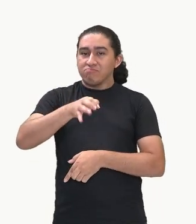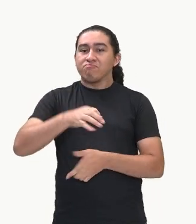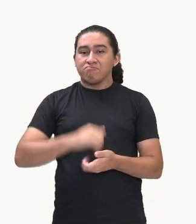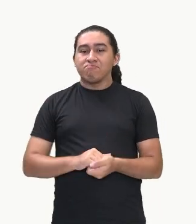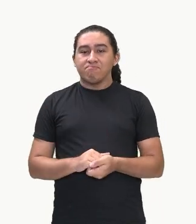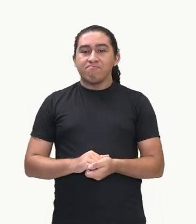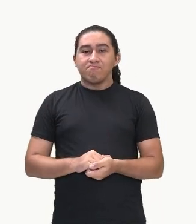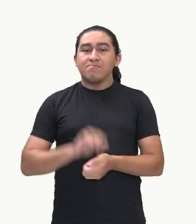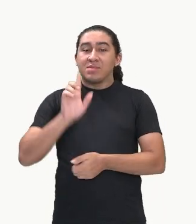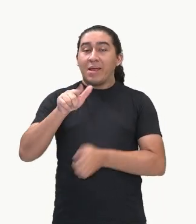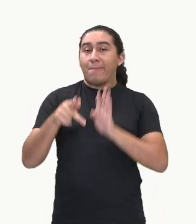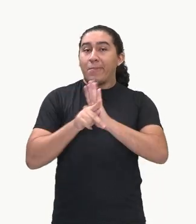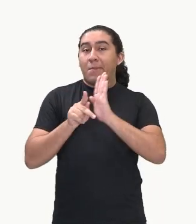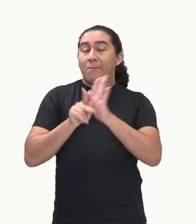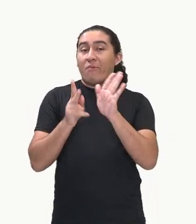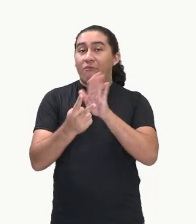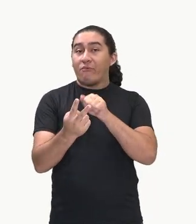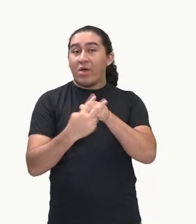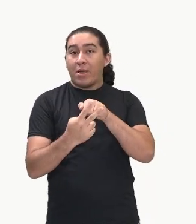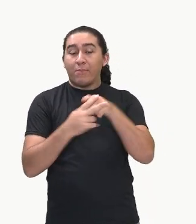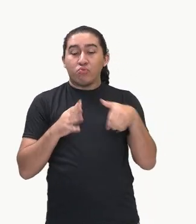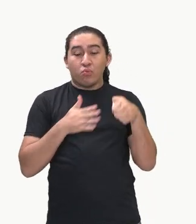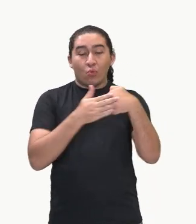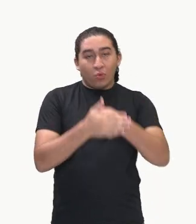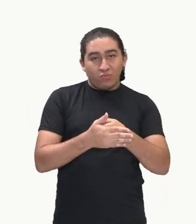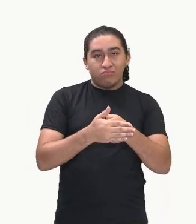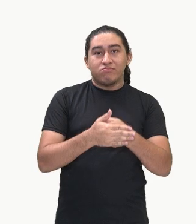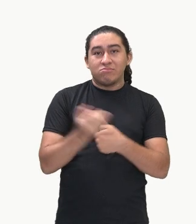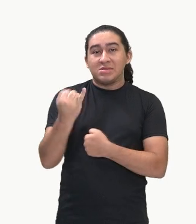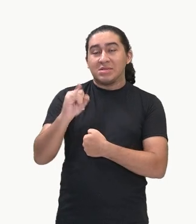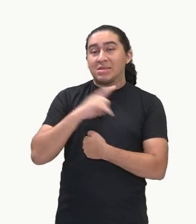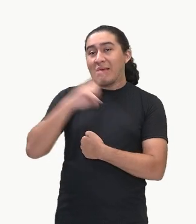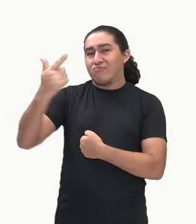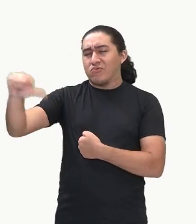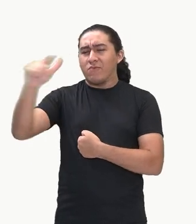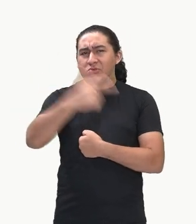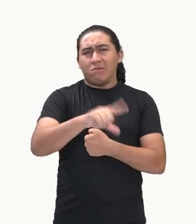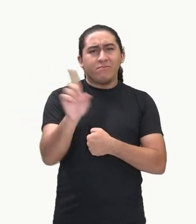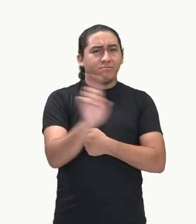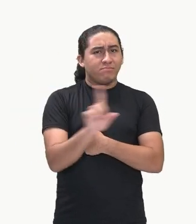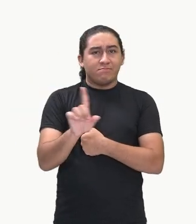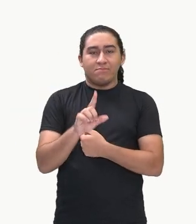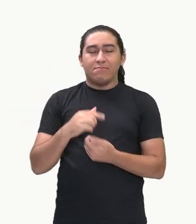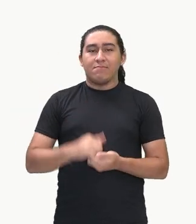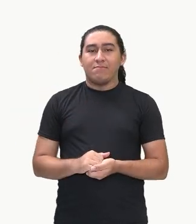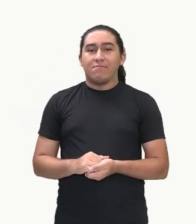omissão mesmo deste verbo, do que a repetição do verbo.